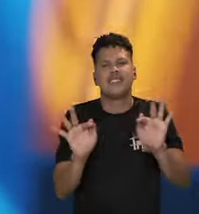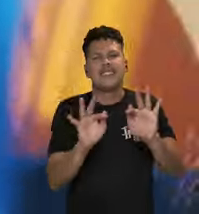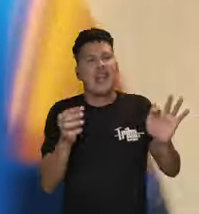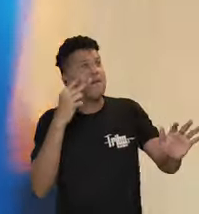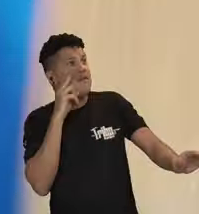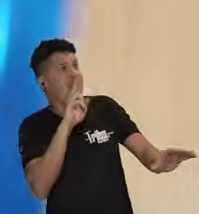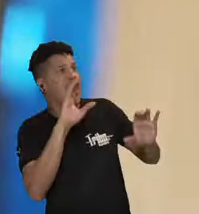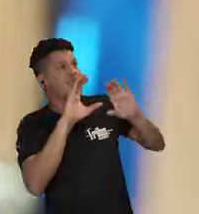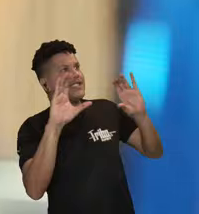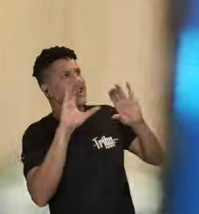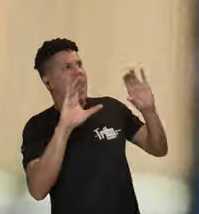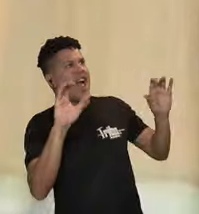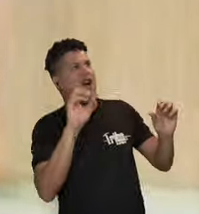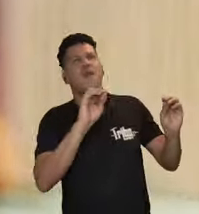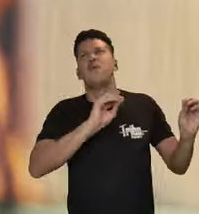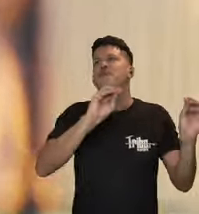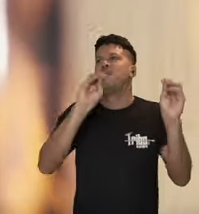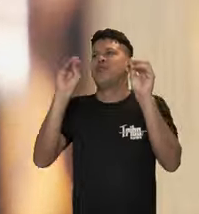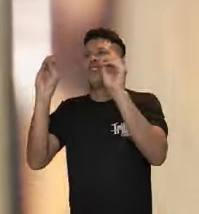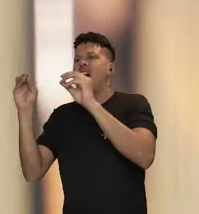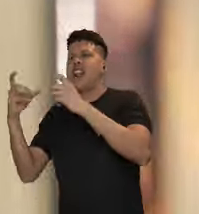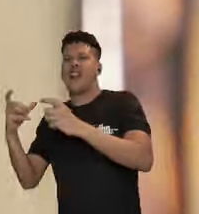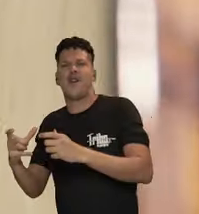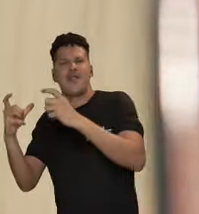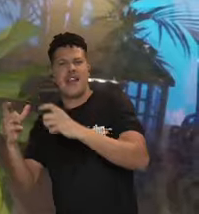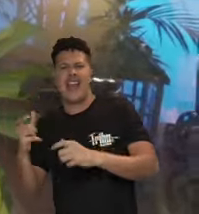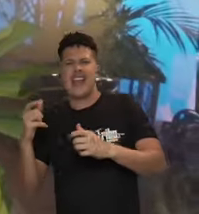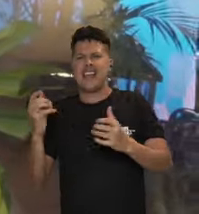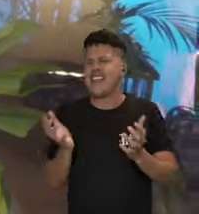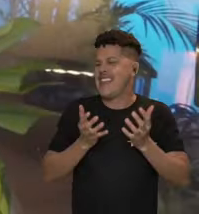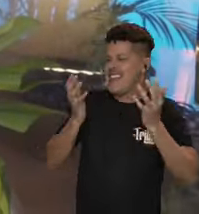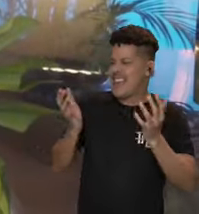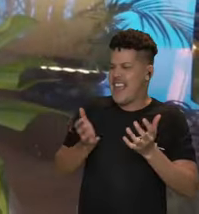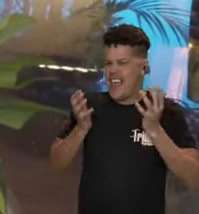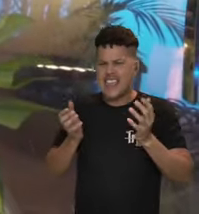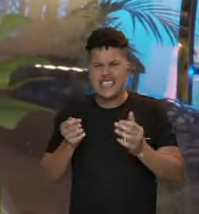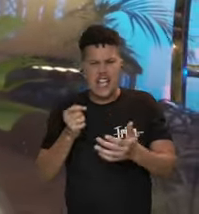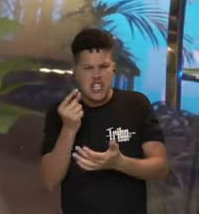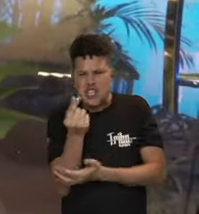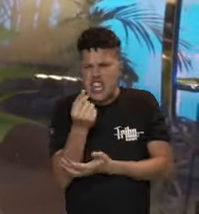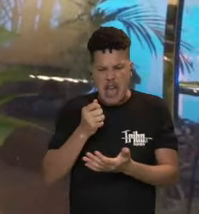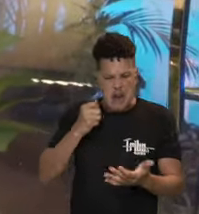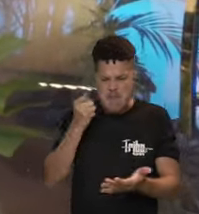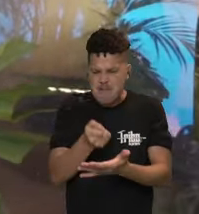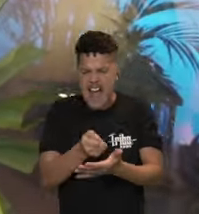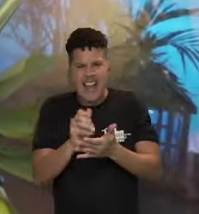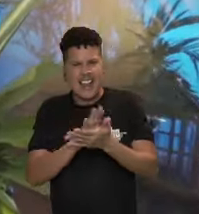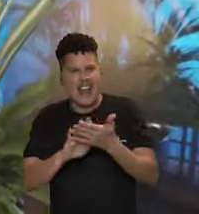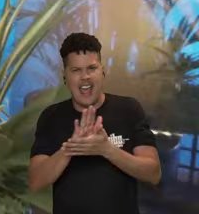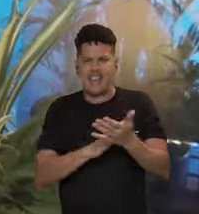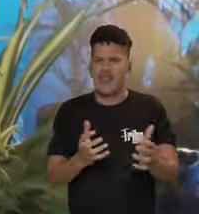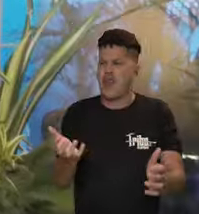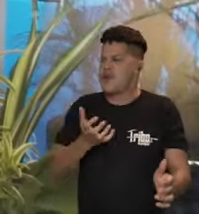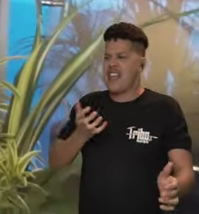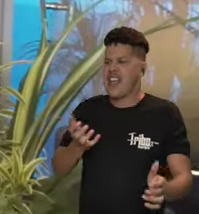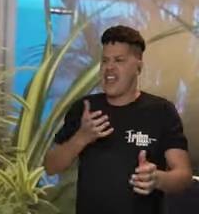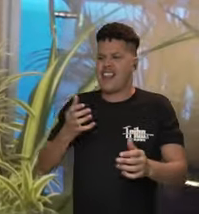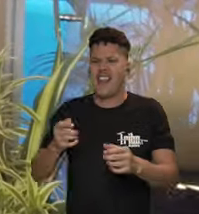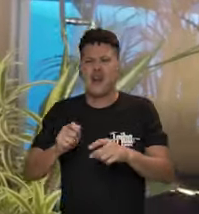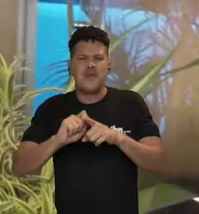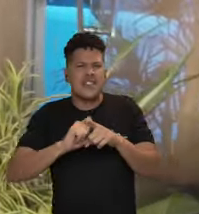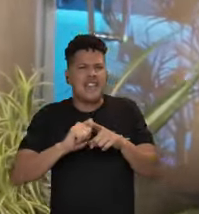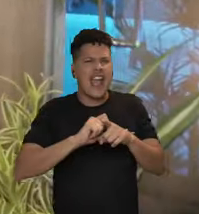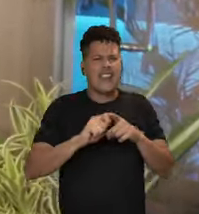e ver as nuvens mudar de lugar. São riquezas que dinheiro nenhum vai comprar. Teria um Nike,